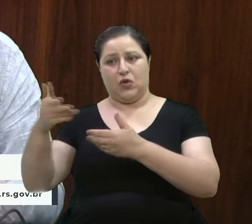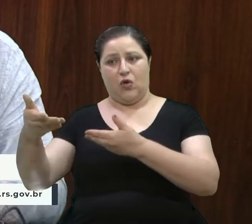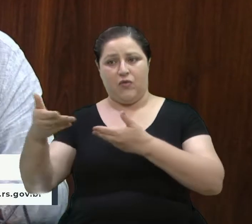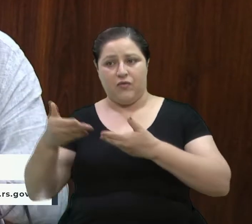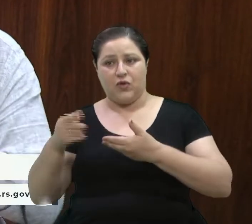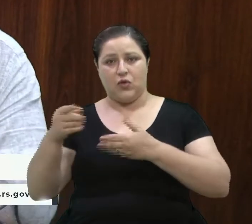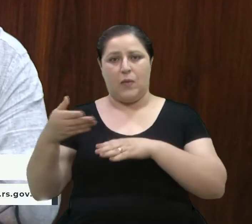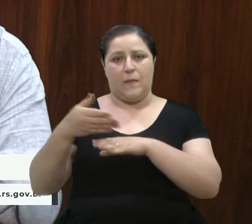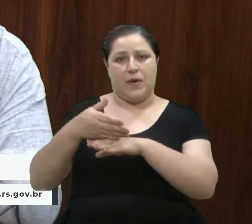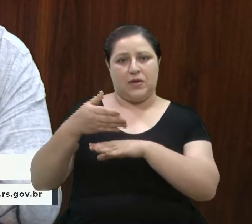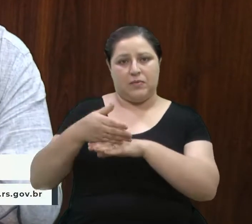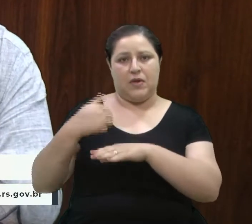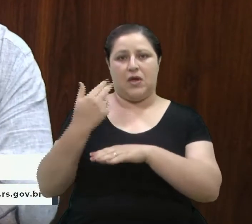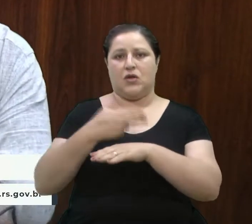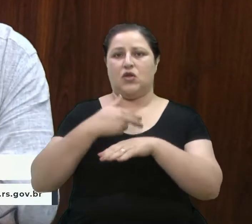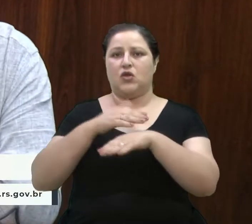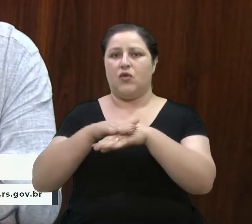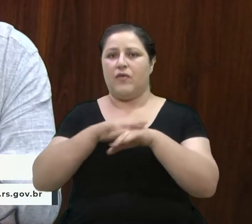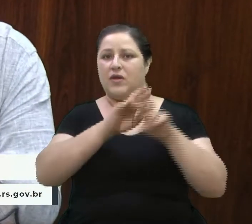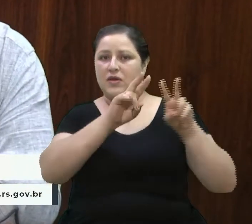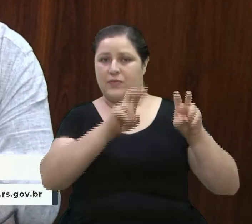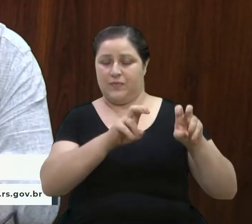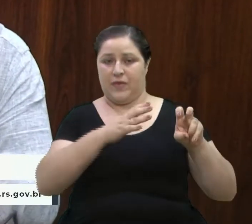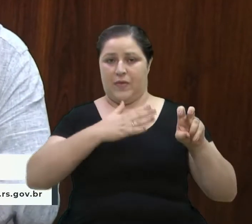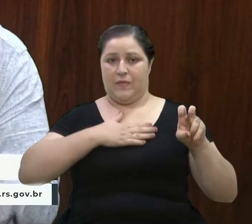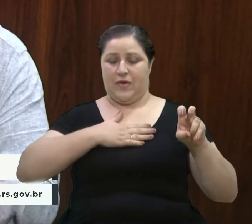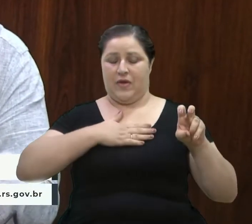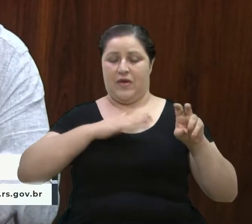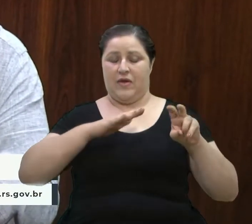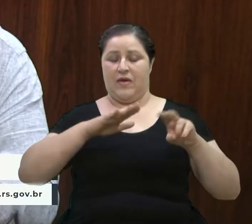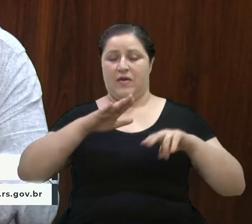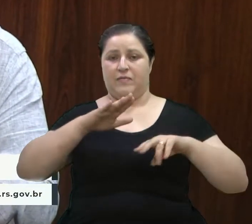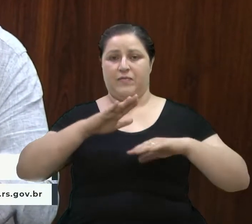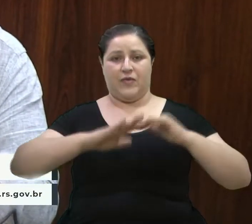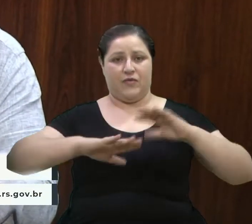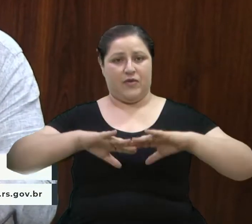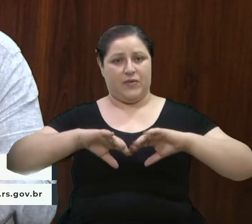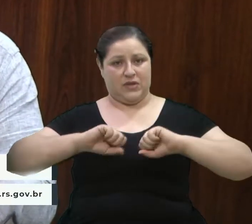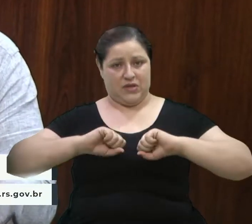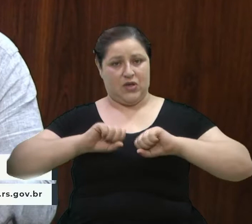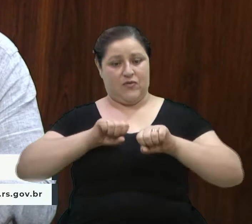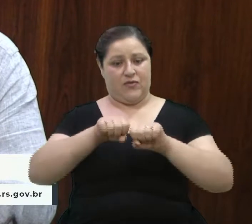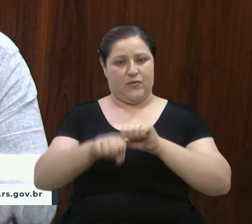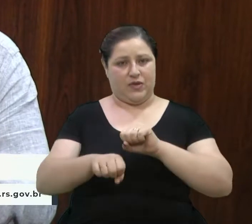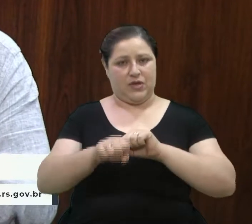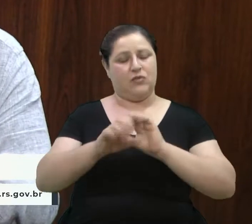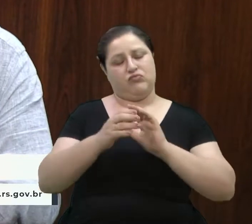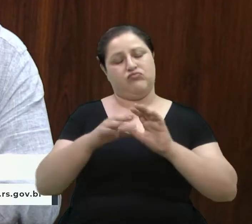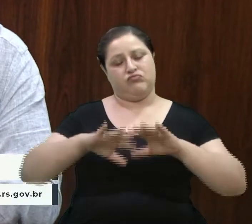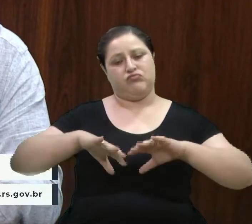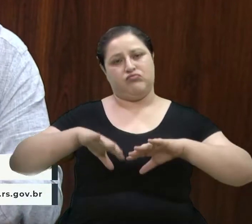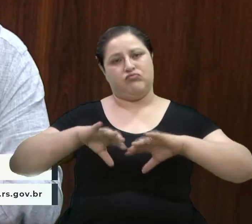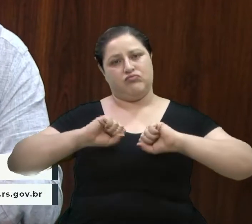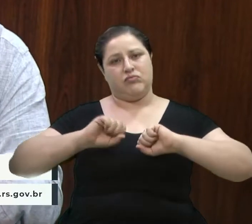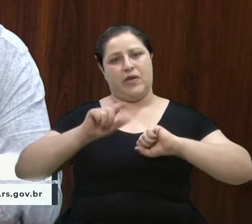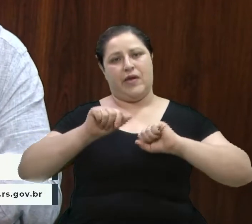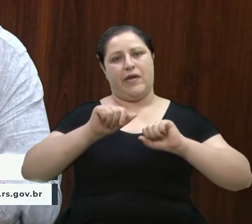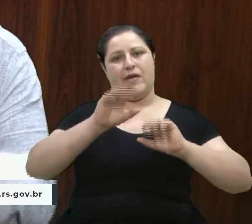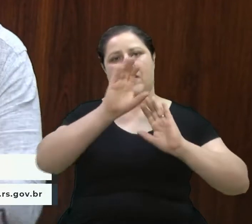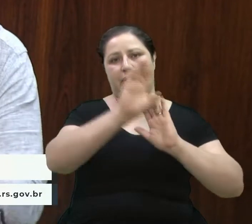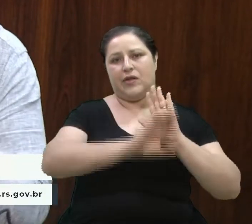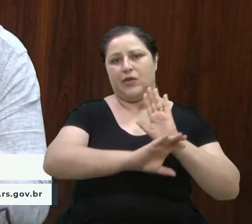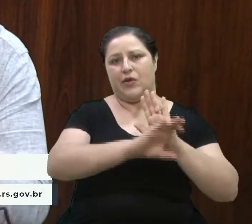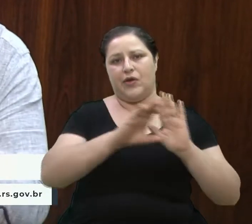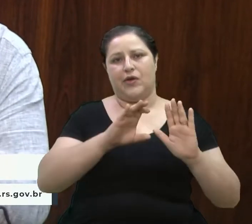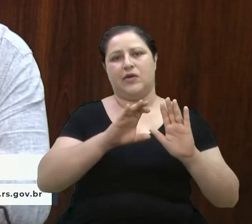estar tratando desse assunto. Eu tive uma formação católica, venho das pastorais sociais, da SEBS, da Pastoral Afro, da